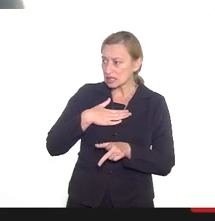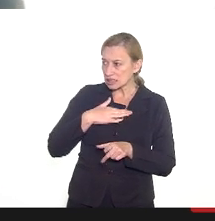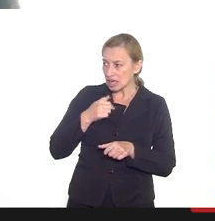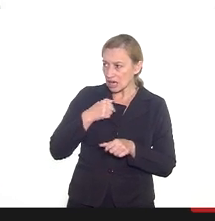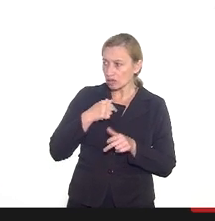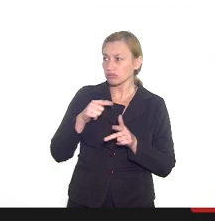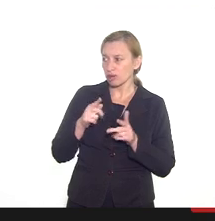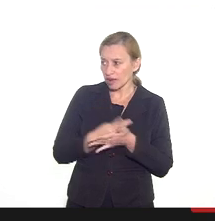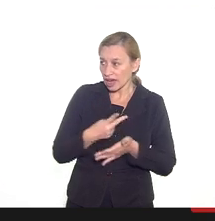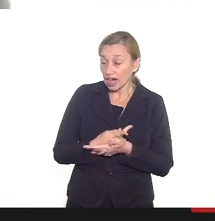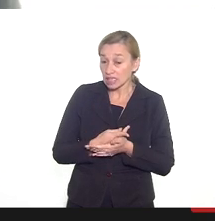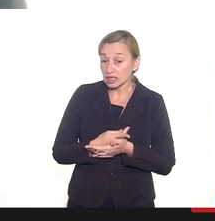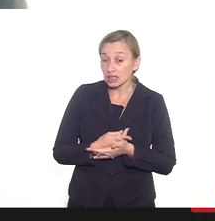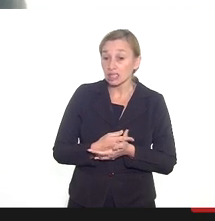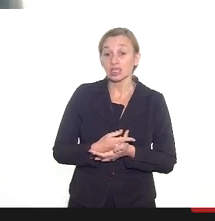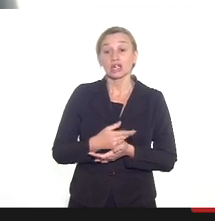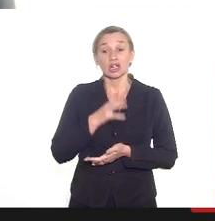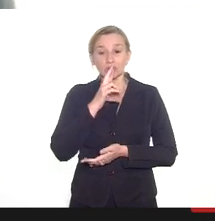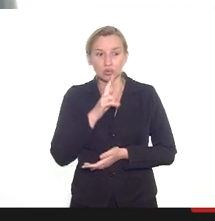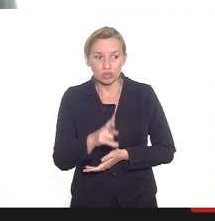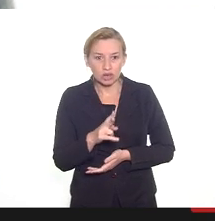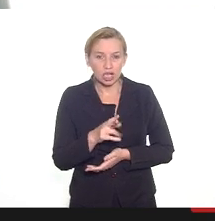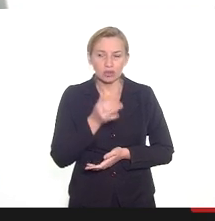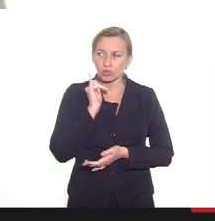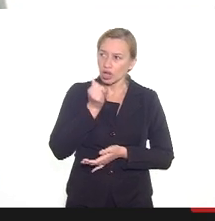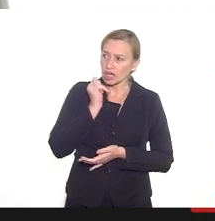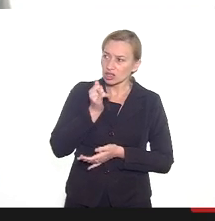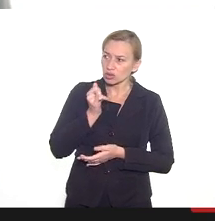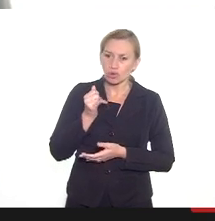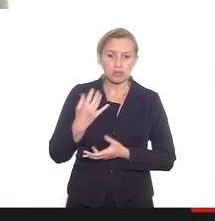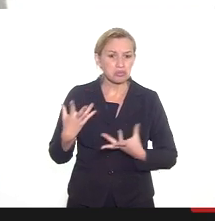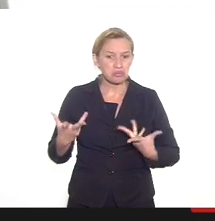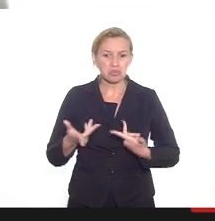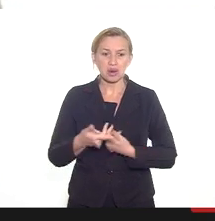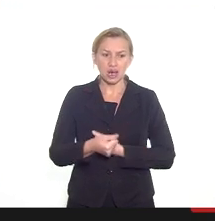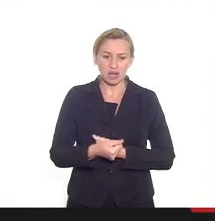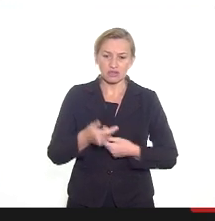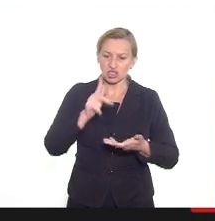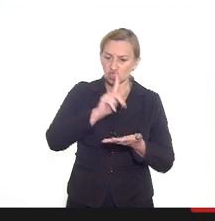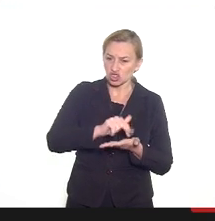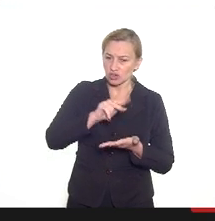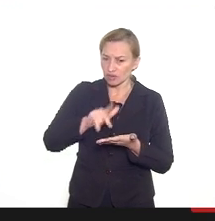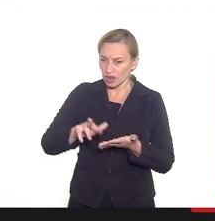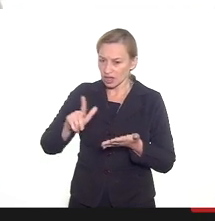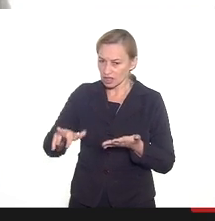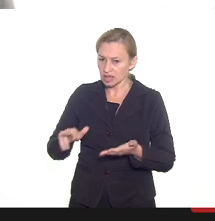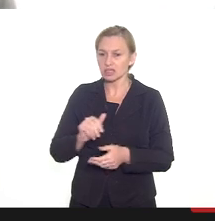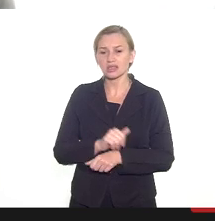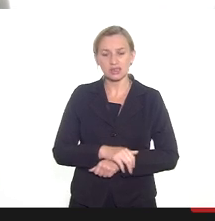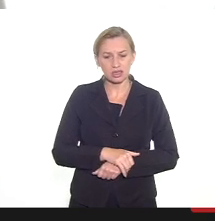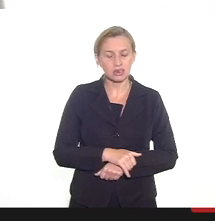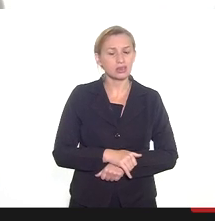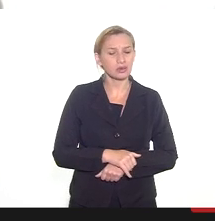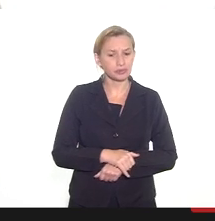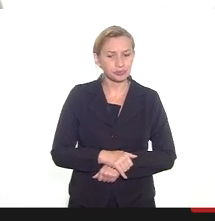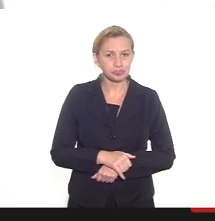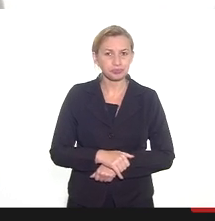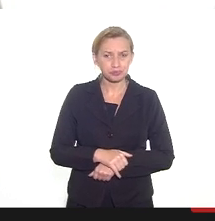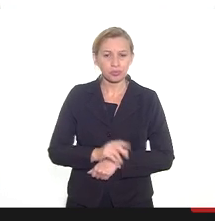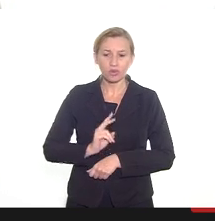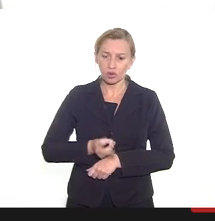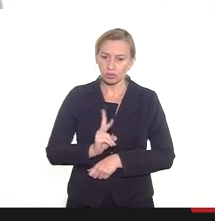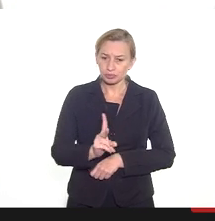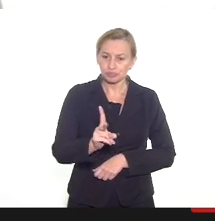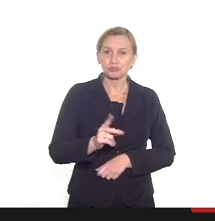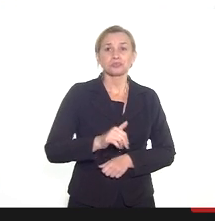equivocada. Né? E embora tenha resultado um relatório excelente, com diversas recomendações, a gente